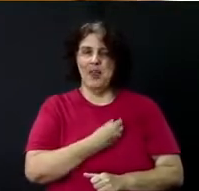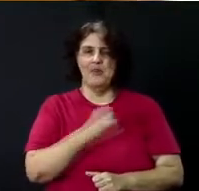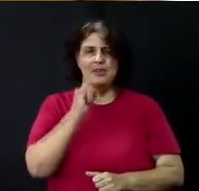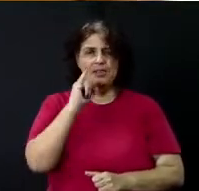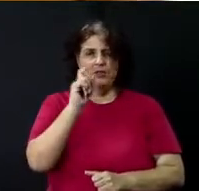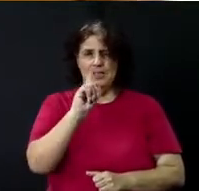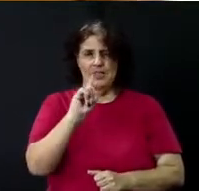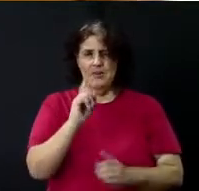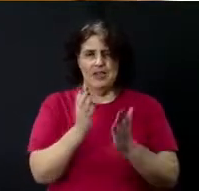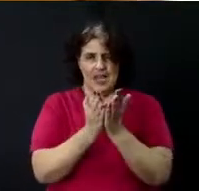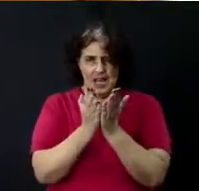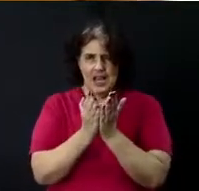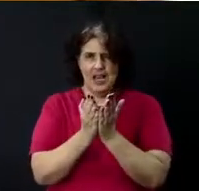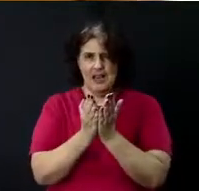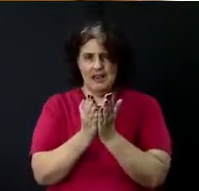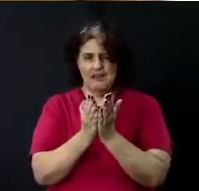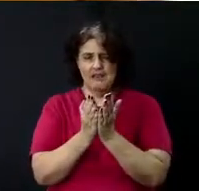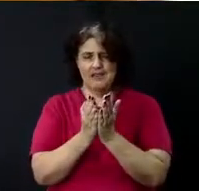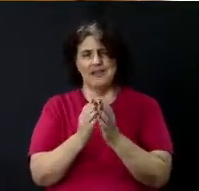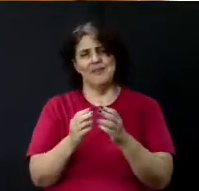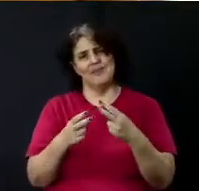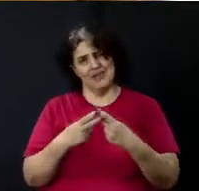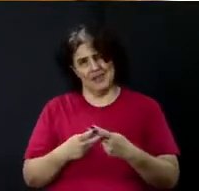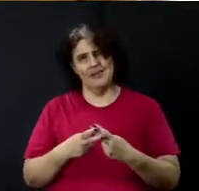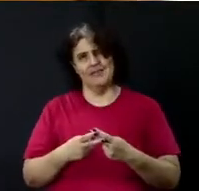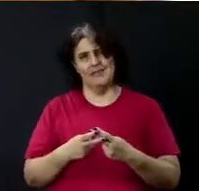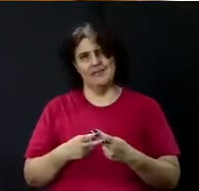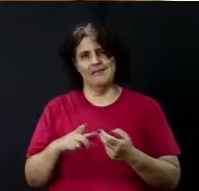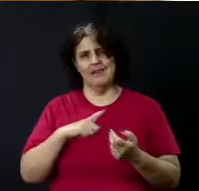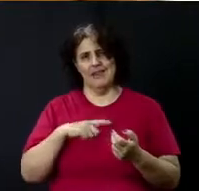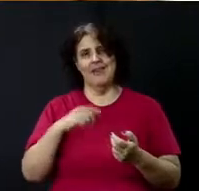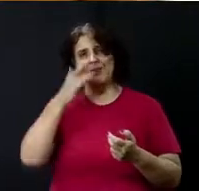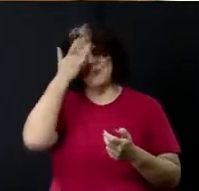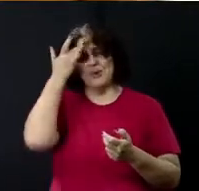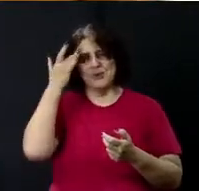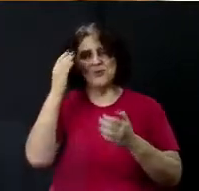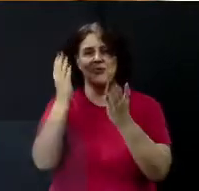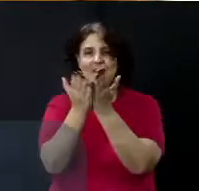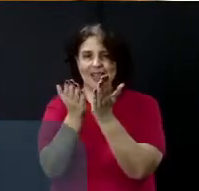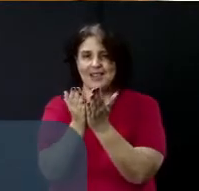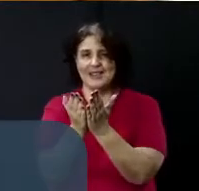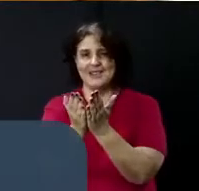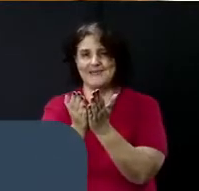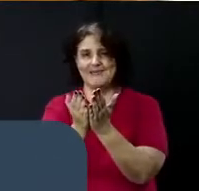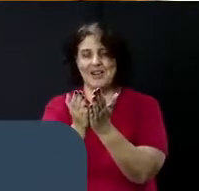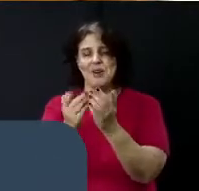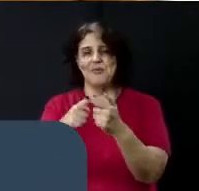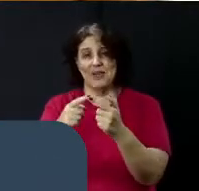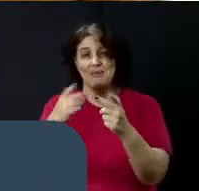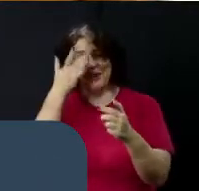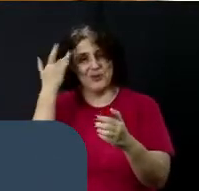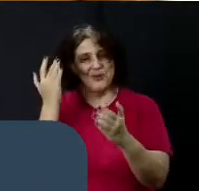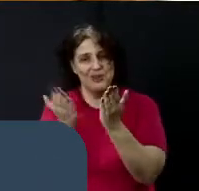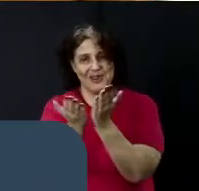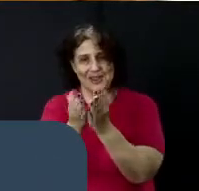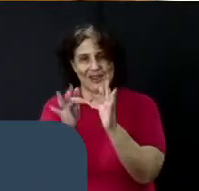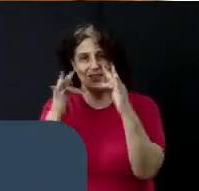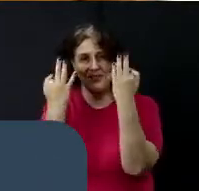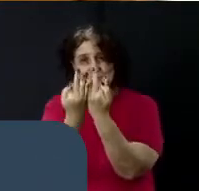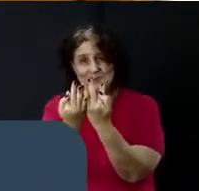Essa pessoa não quer o seu mal, essa pessoa quer você para Jesus, quer que a